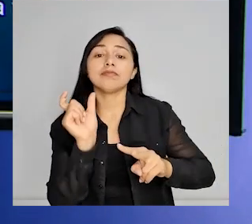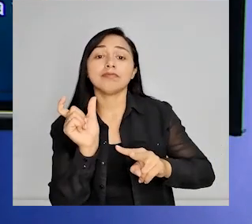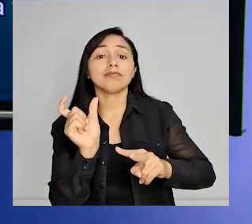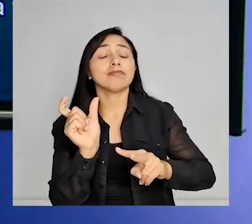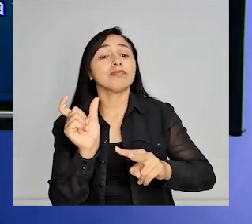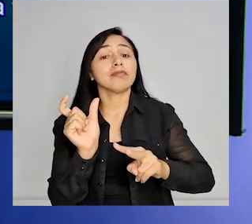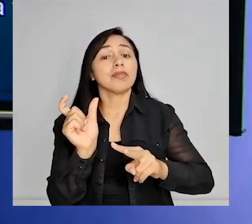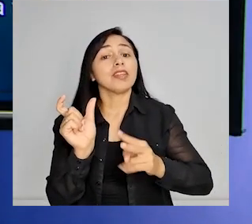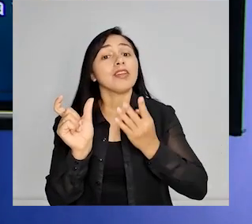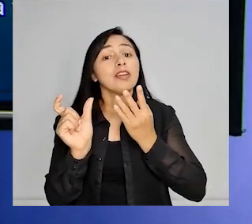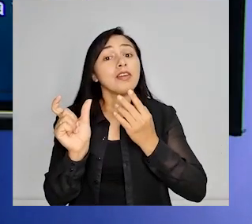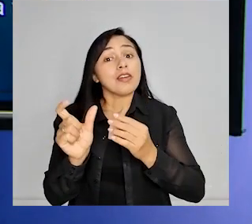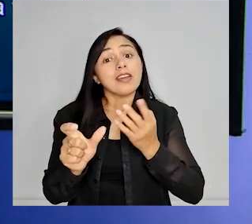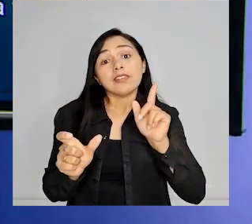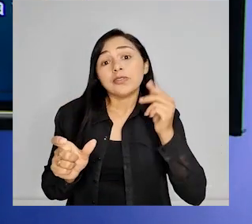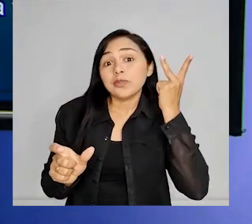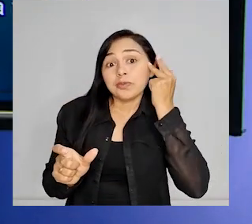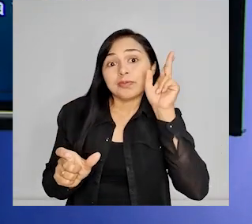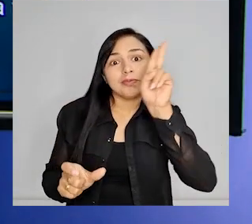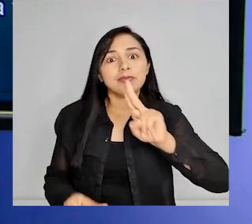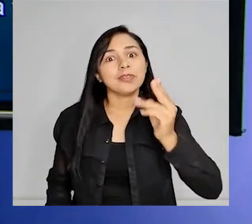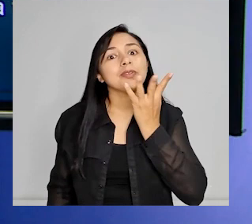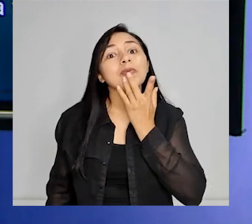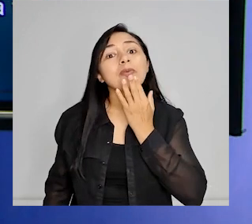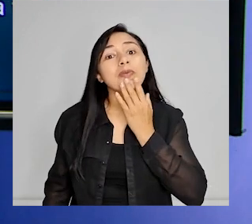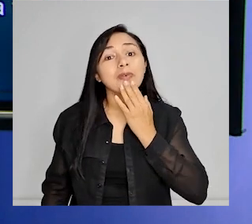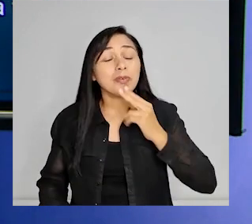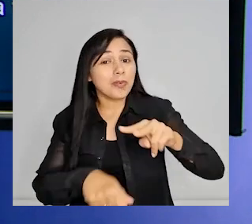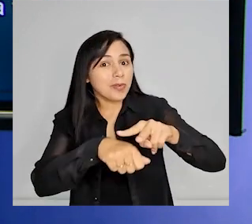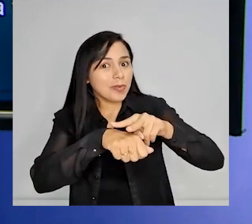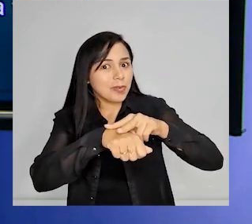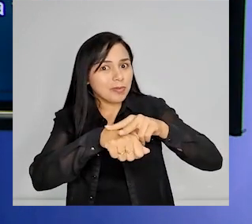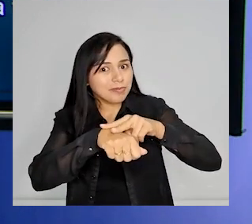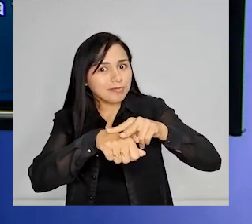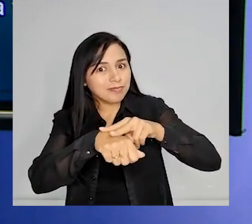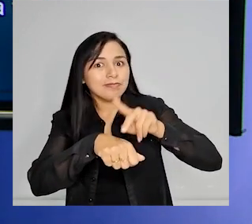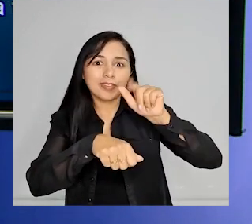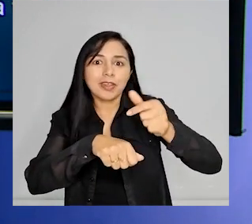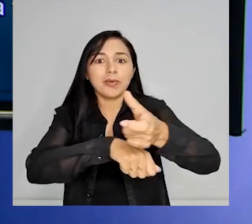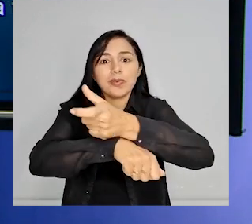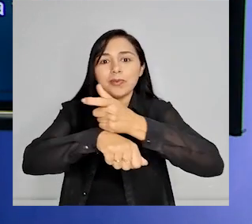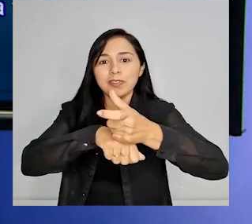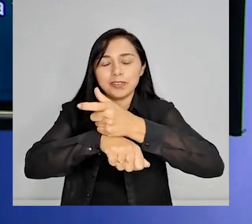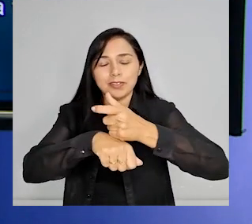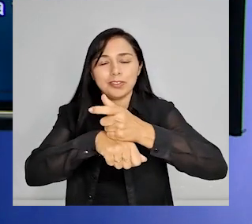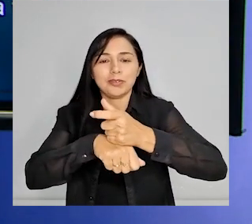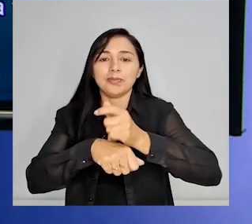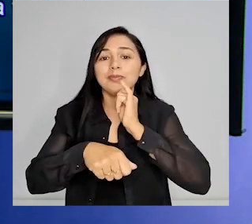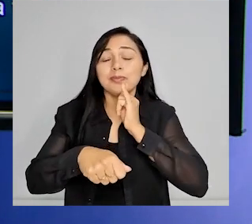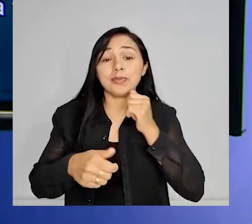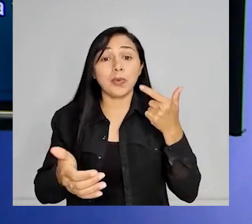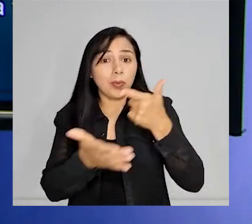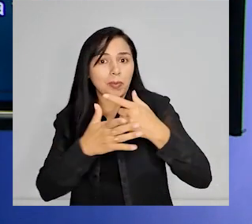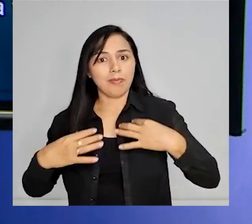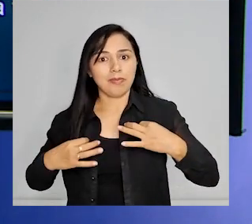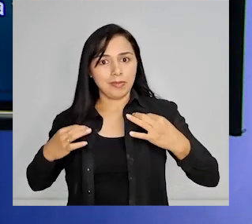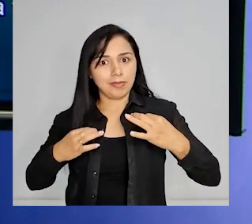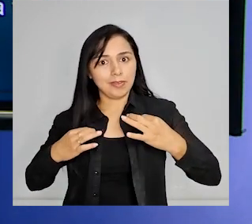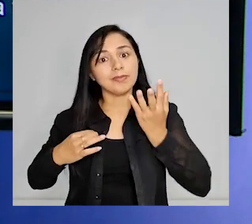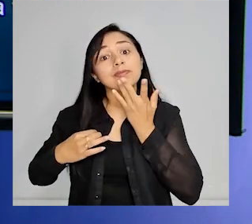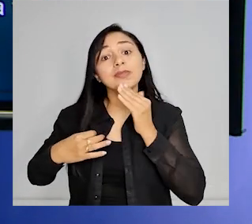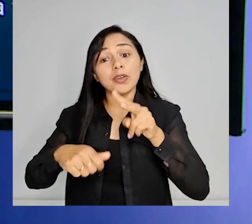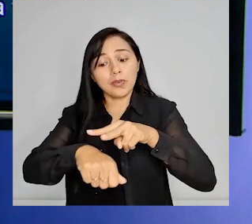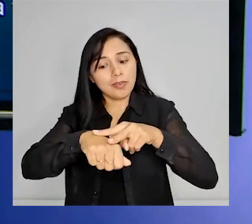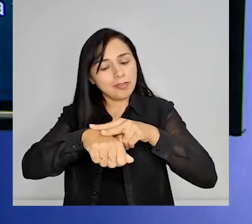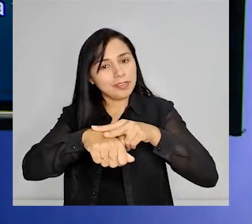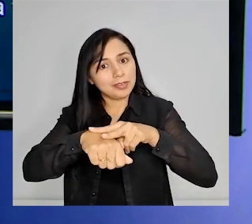Geralmente, a palavra verde é utilizada como adjetivo. Comprei uma camisa verde, certo? Quando a palavra verde é